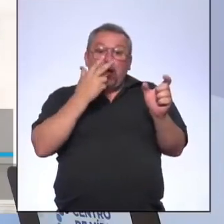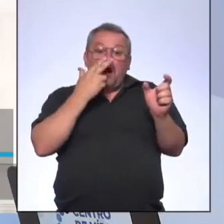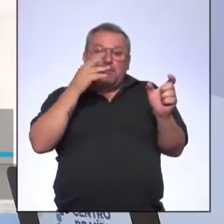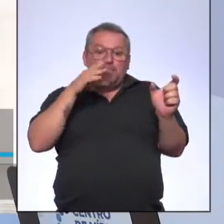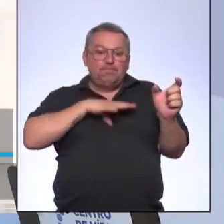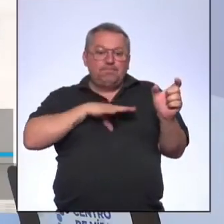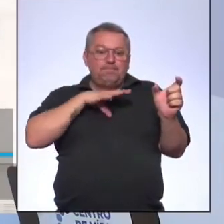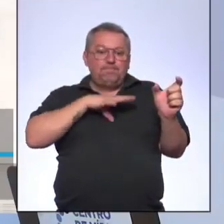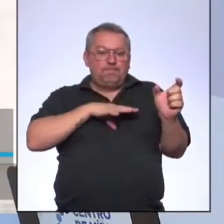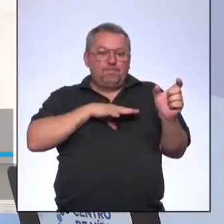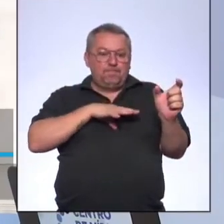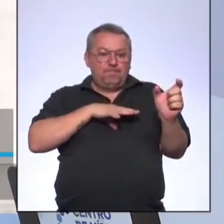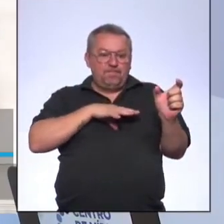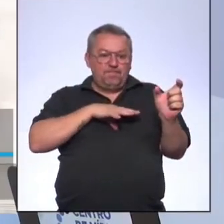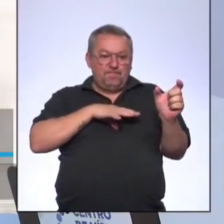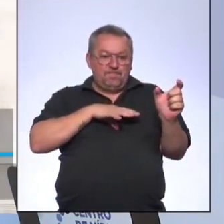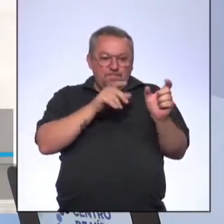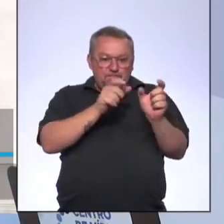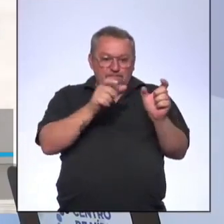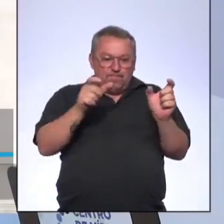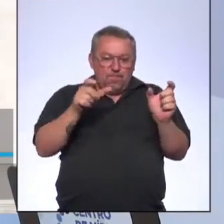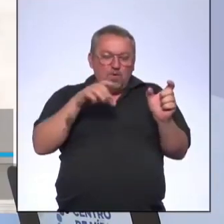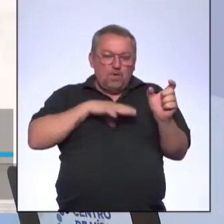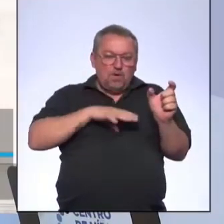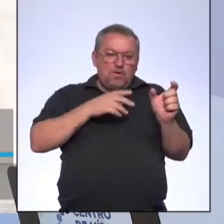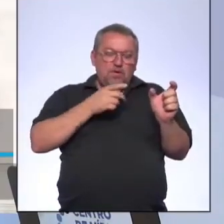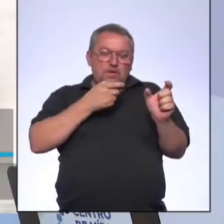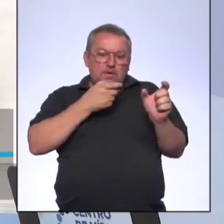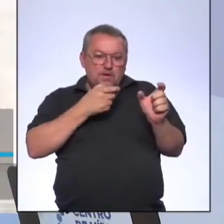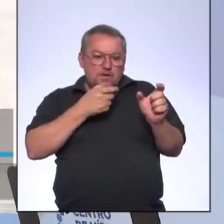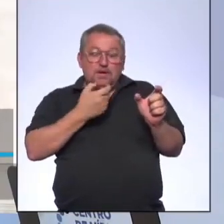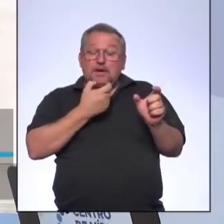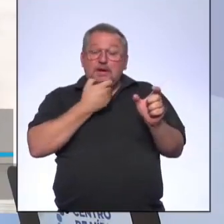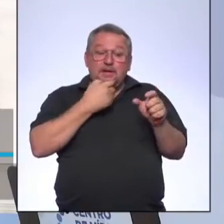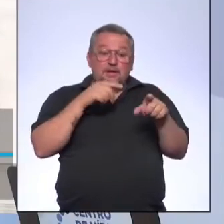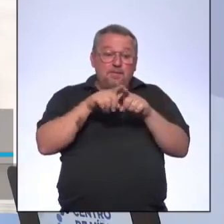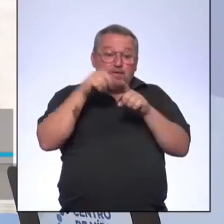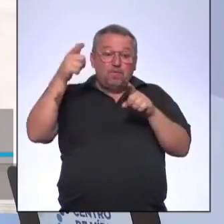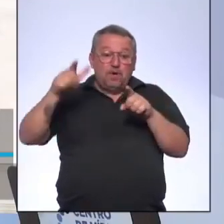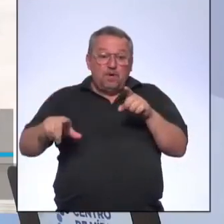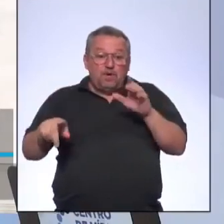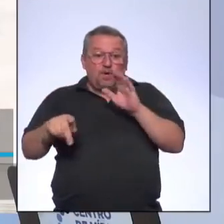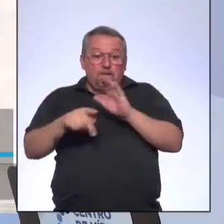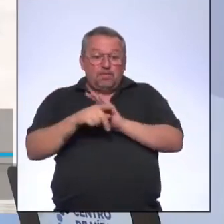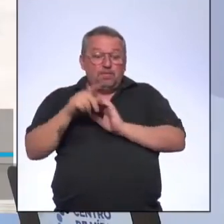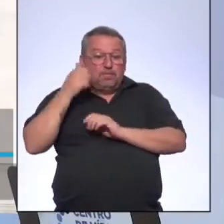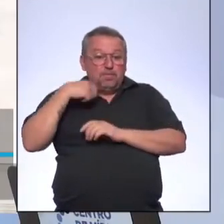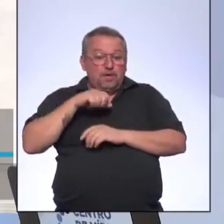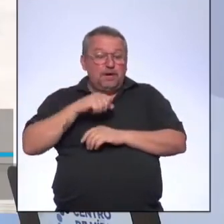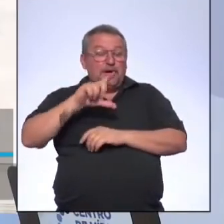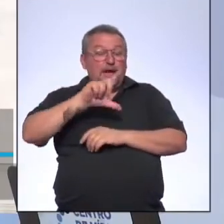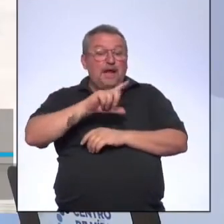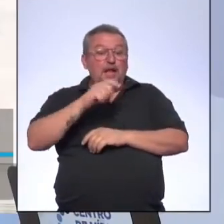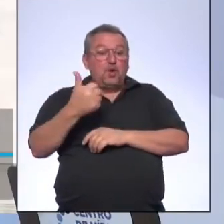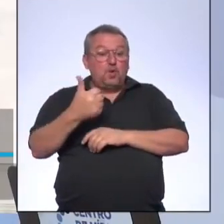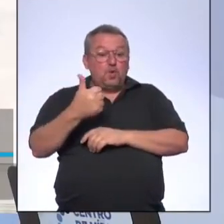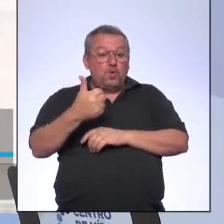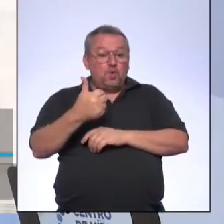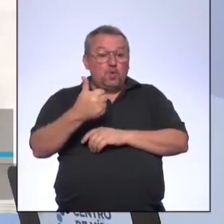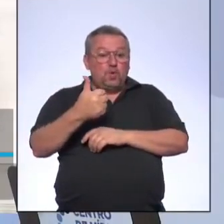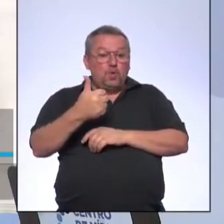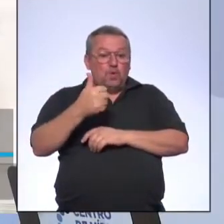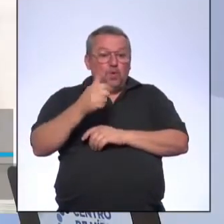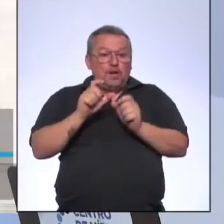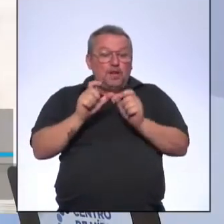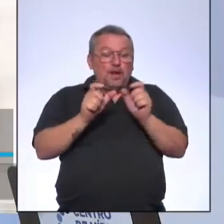com o português. O português e o inglês e outras línguas, elas vieram de uma outra língua mãe. E elas têm, então, uma